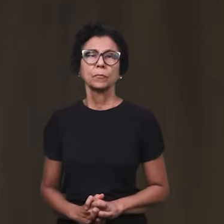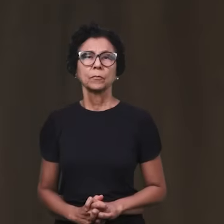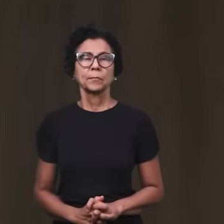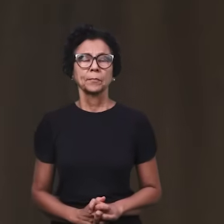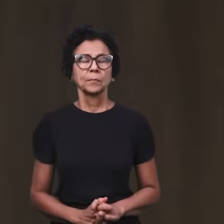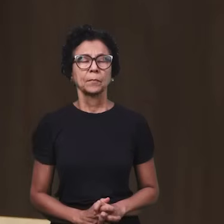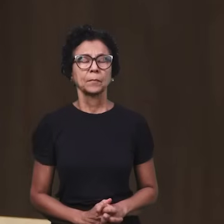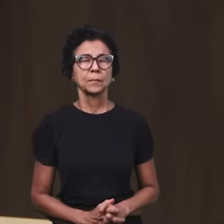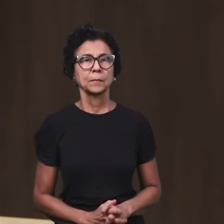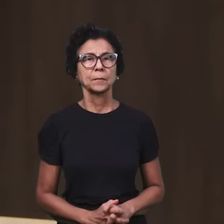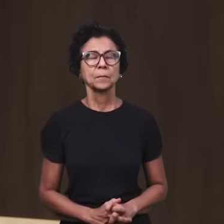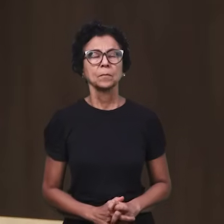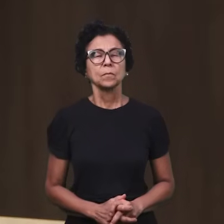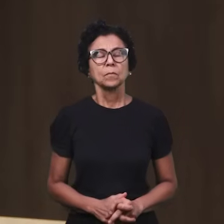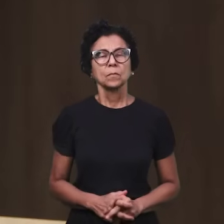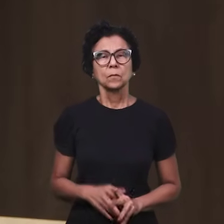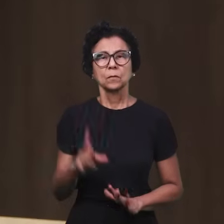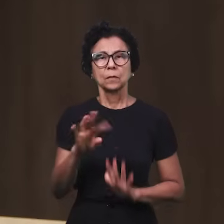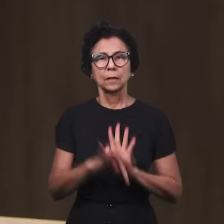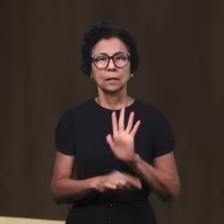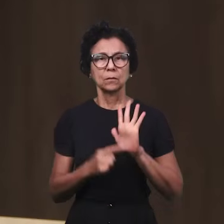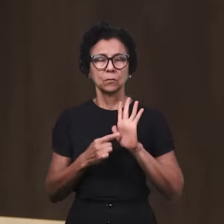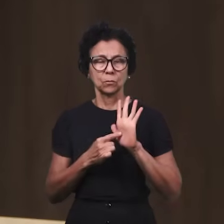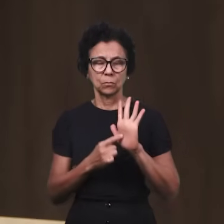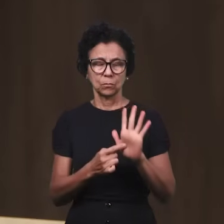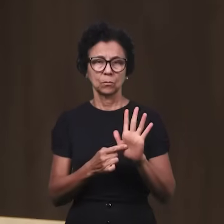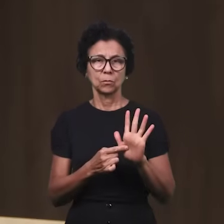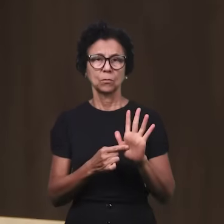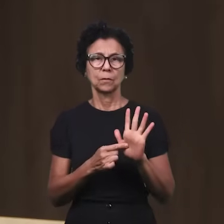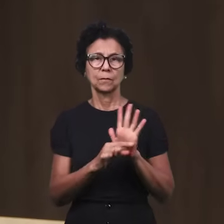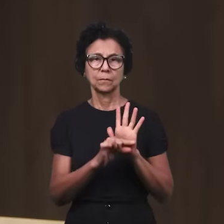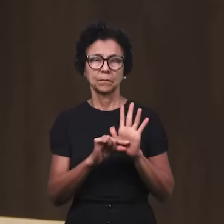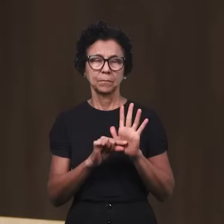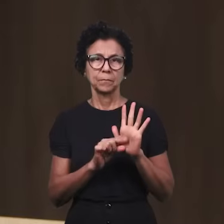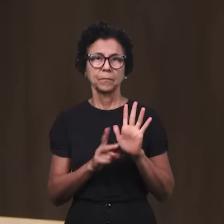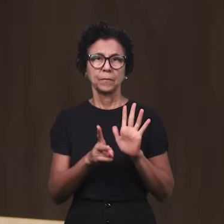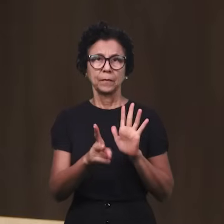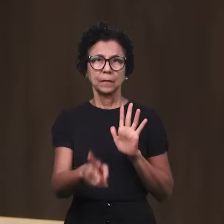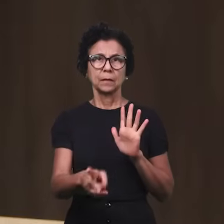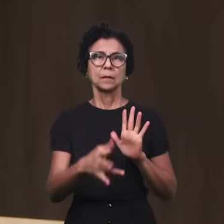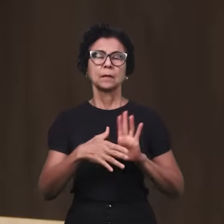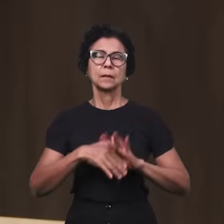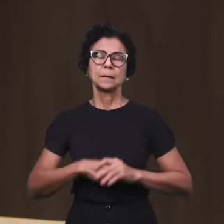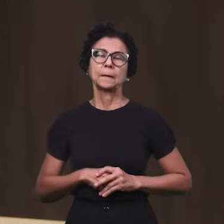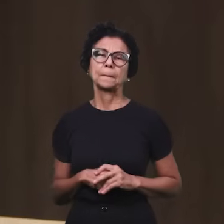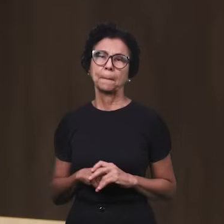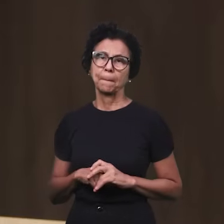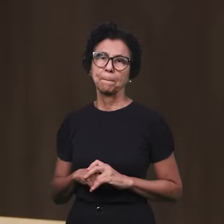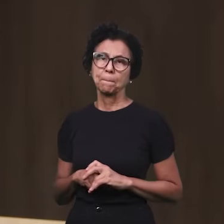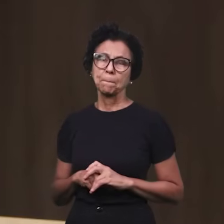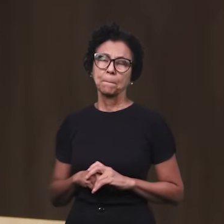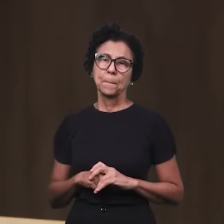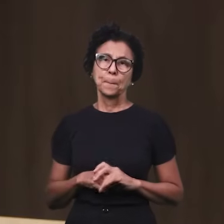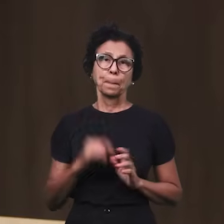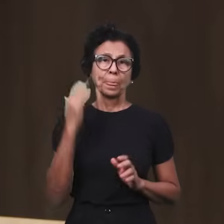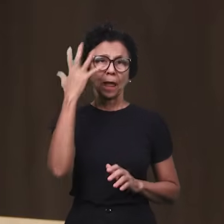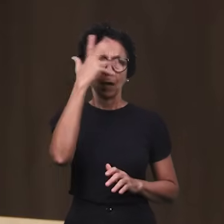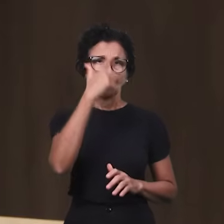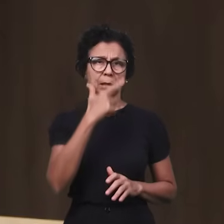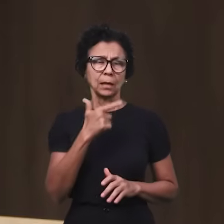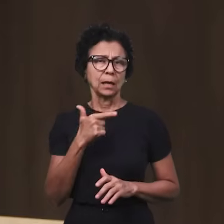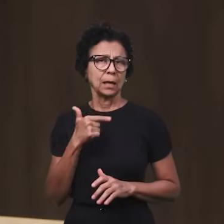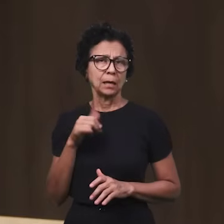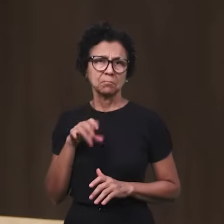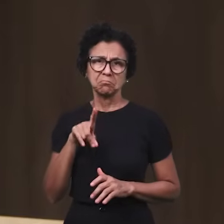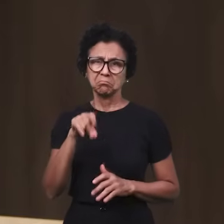porque na sequência do versículo, e vocês pontuaram sobre essa questão da beleza corruptível,